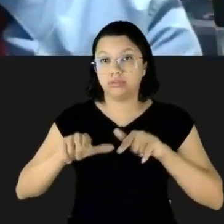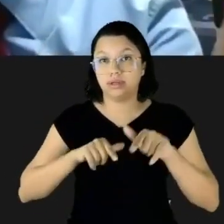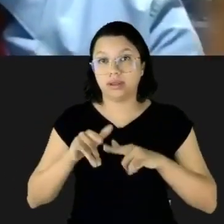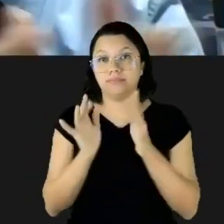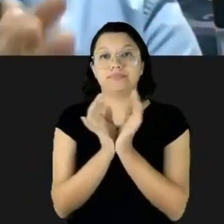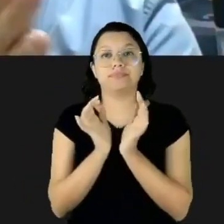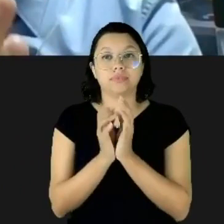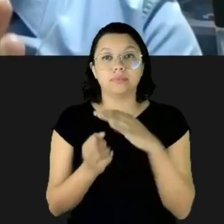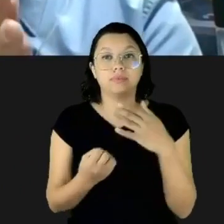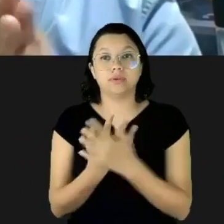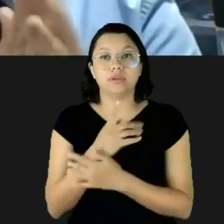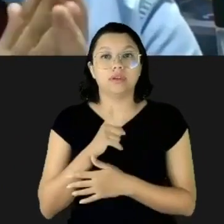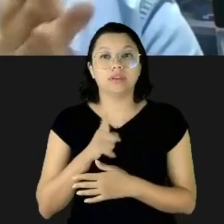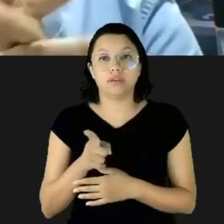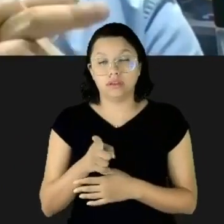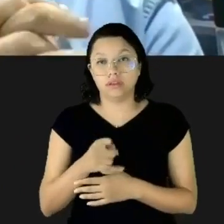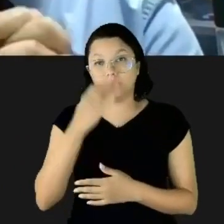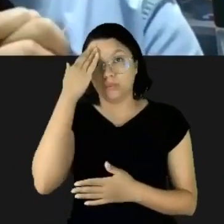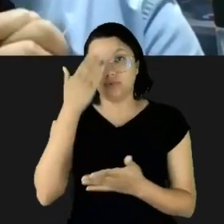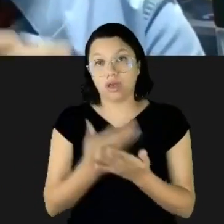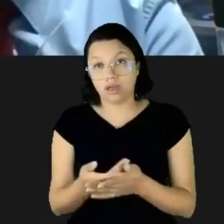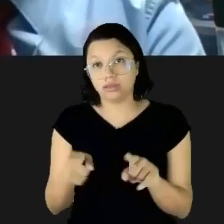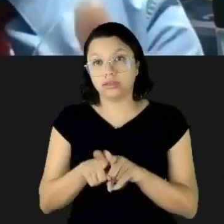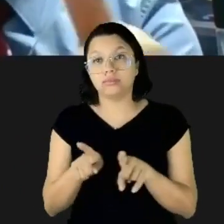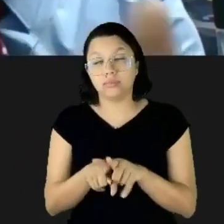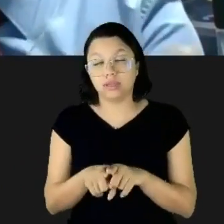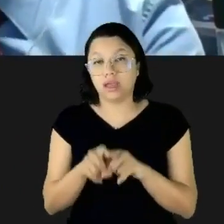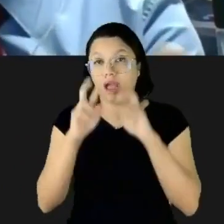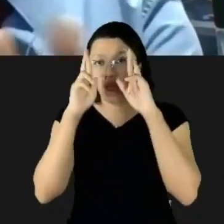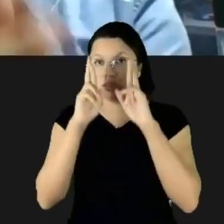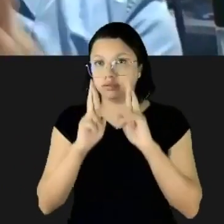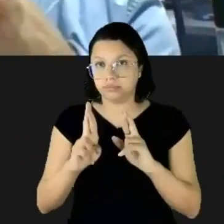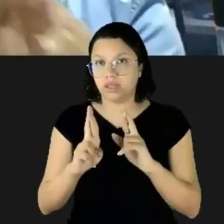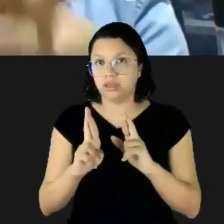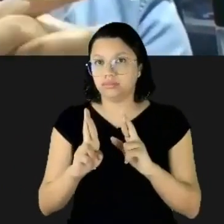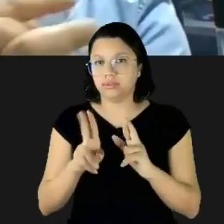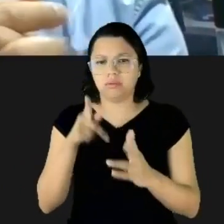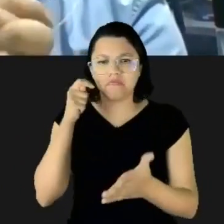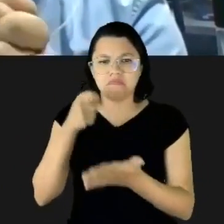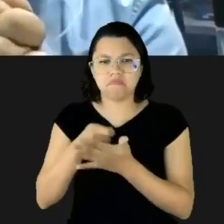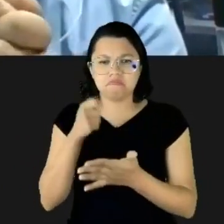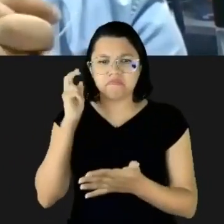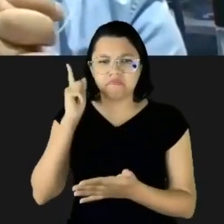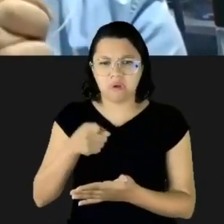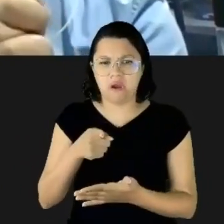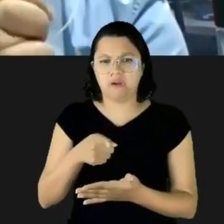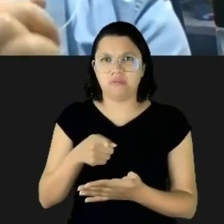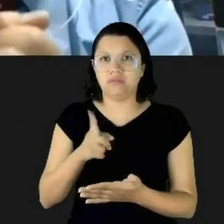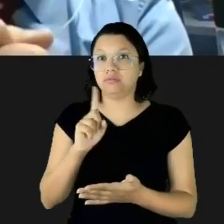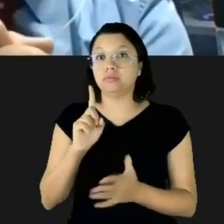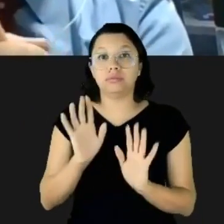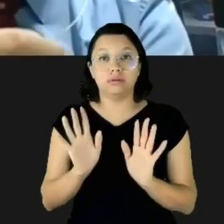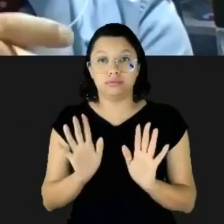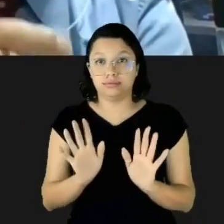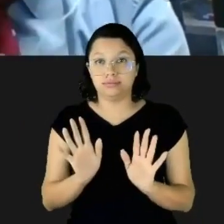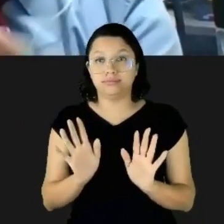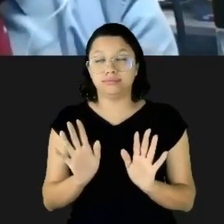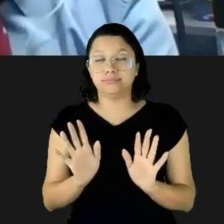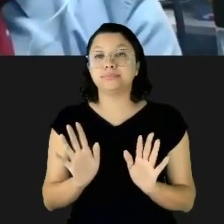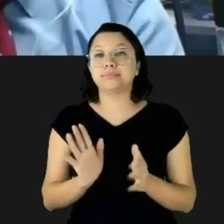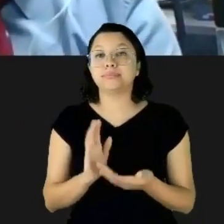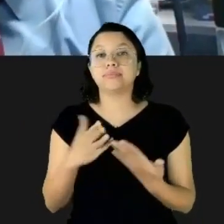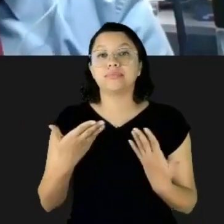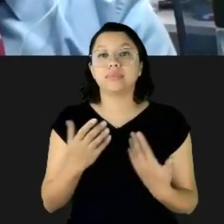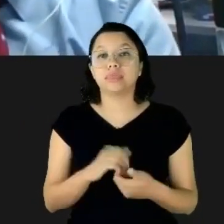gerando ali confiança e respeito, e não impondo a situação. Então, uma